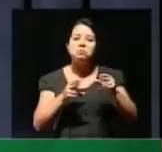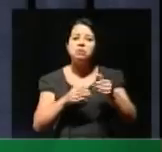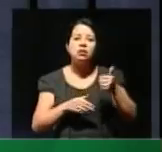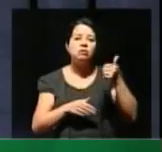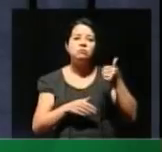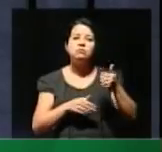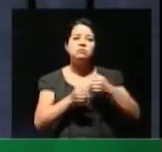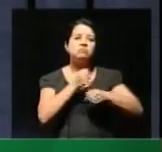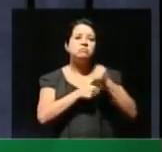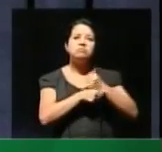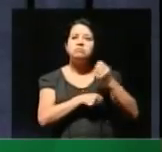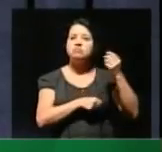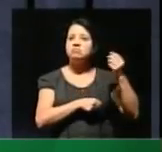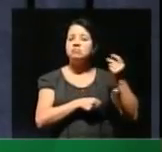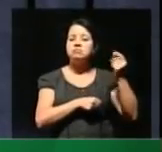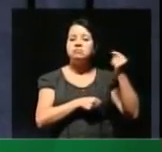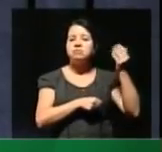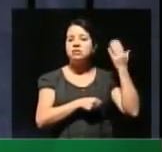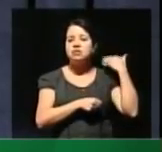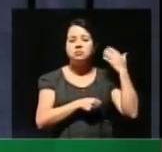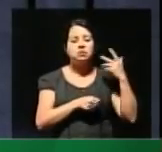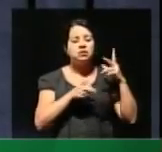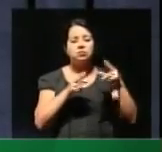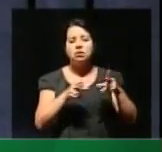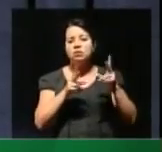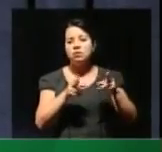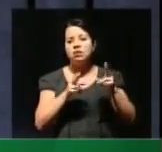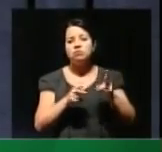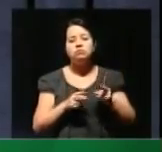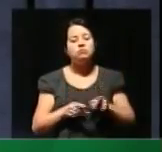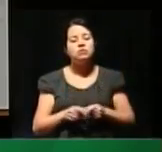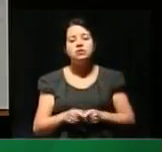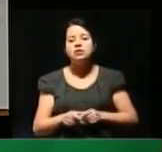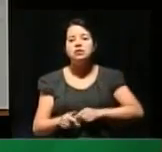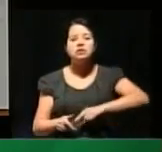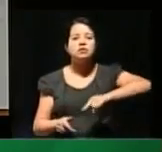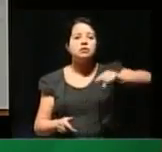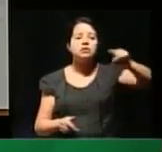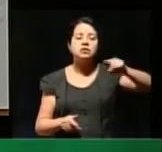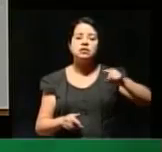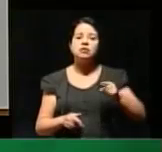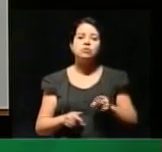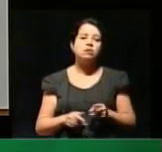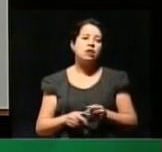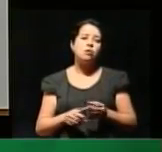regiões aumentaram, a nossa região não aumentou a proporção. Próximo.